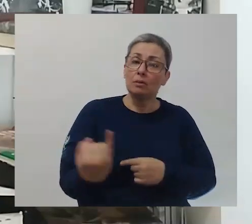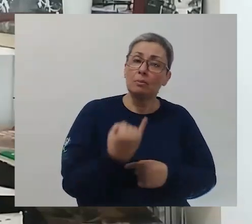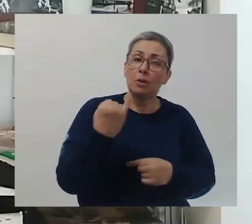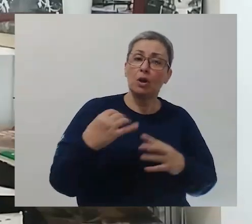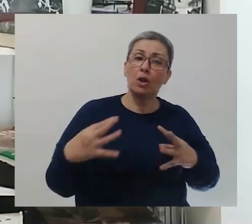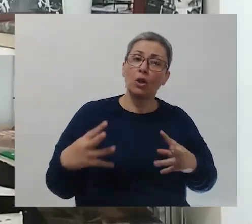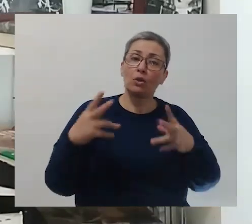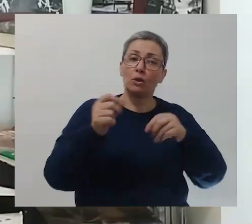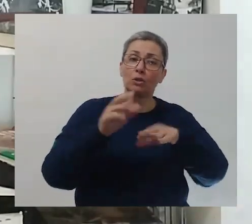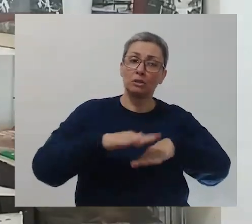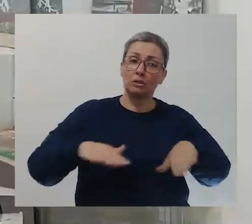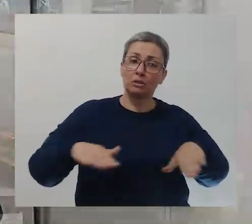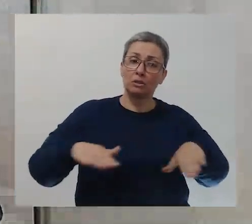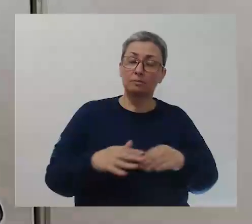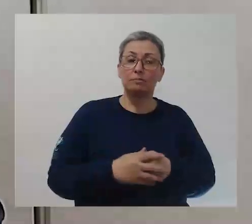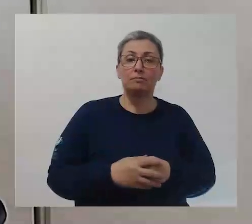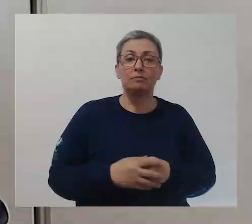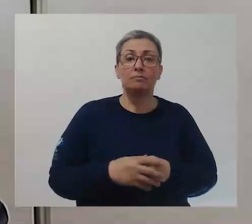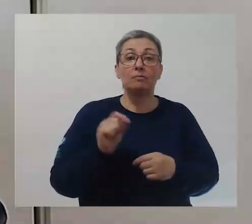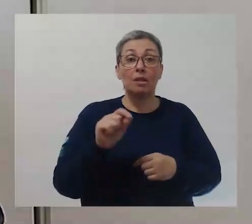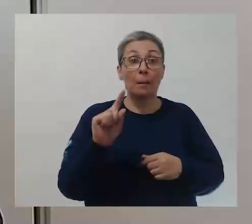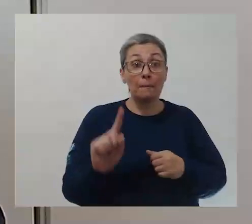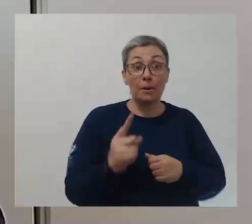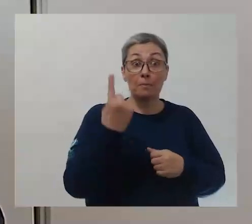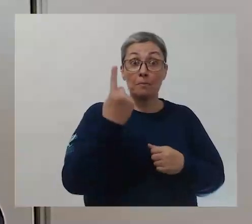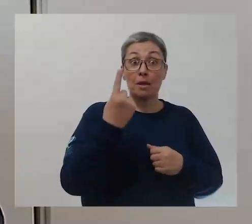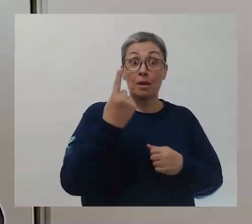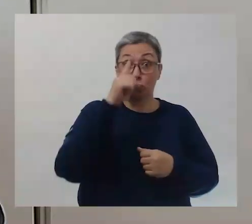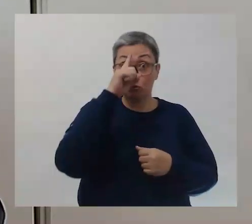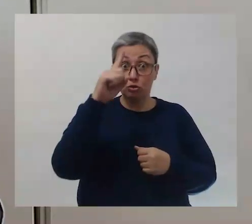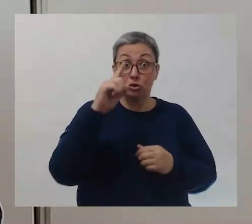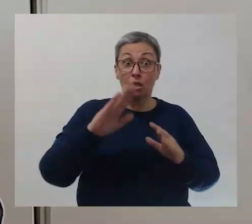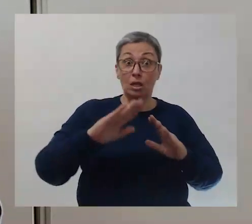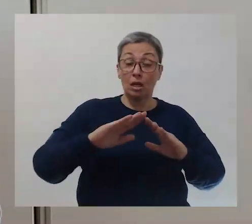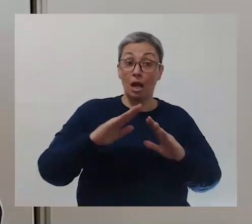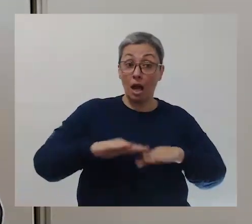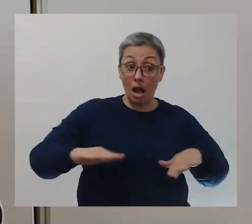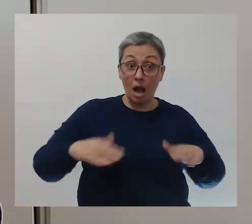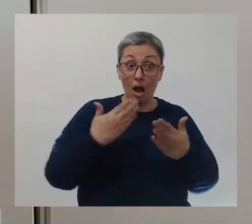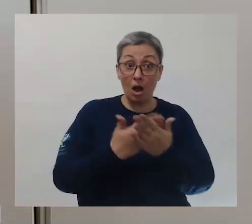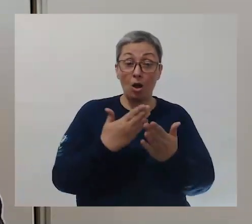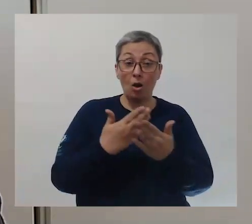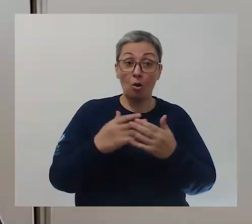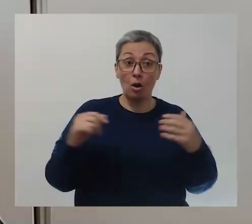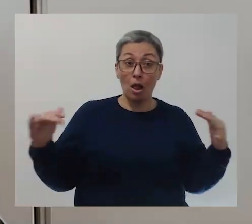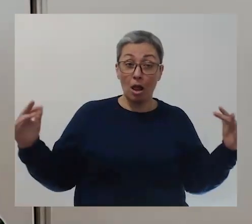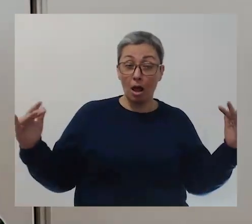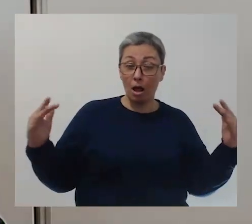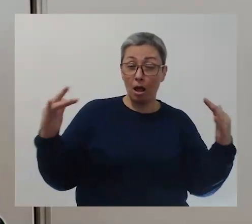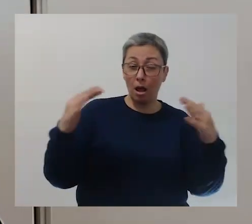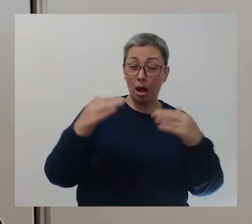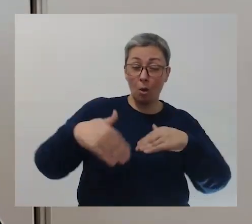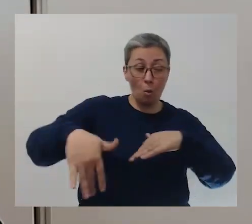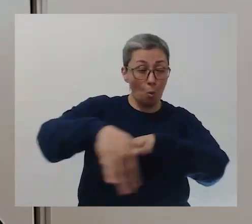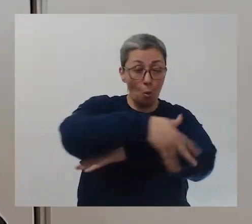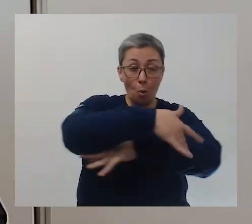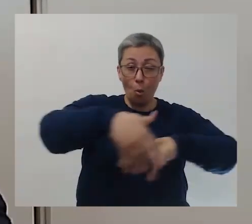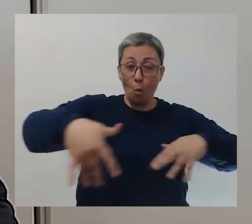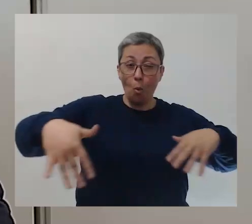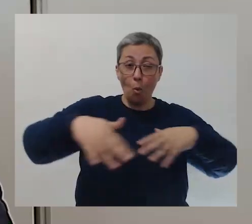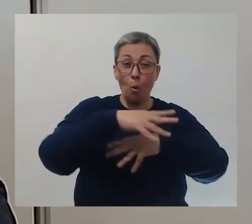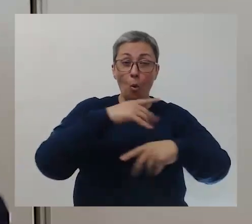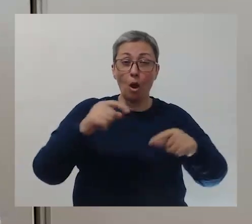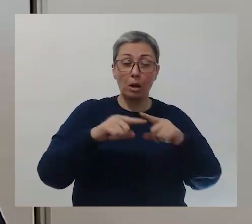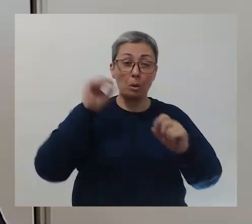importante para todas as crianças. No primeiro dia de aula, havia uma multidão pelas ruas da cidade. As